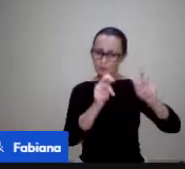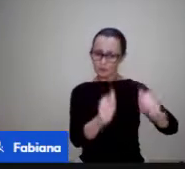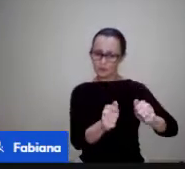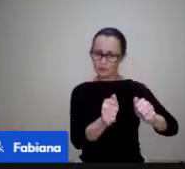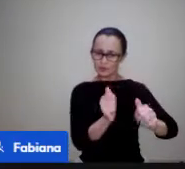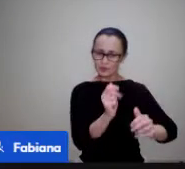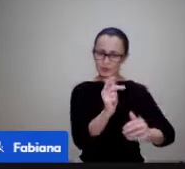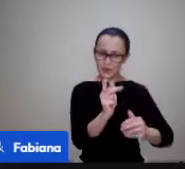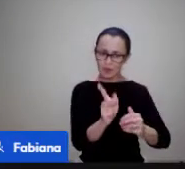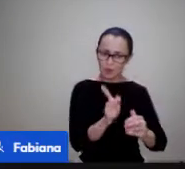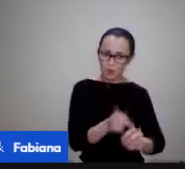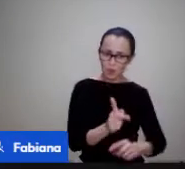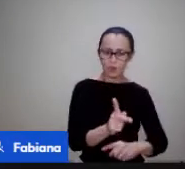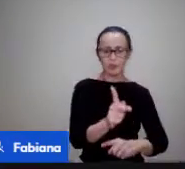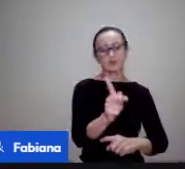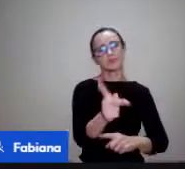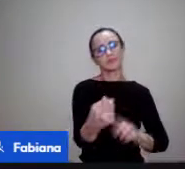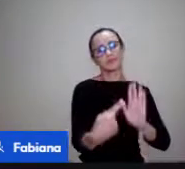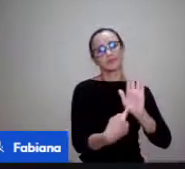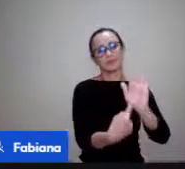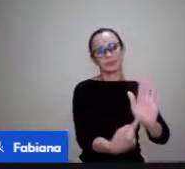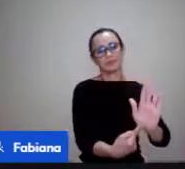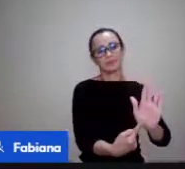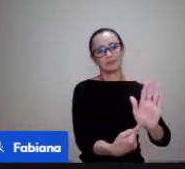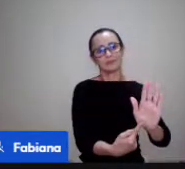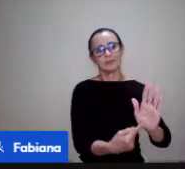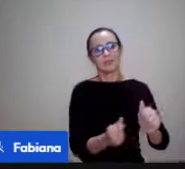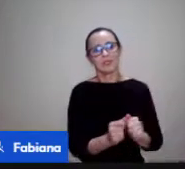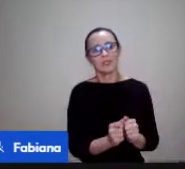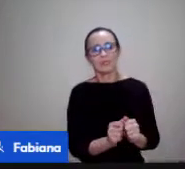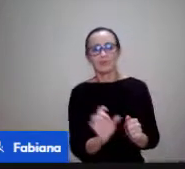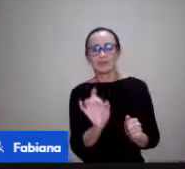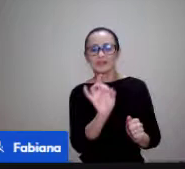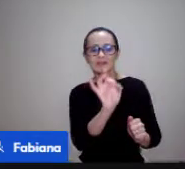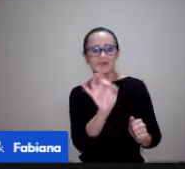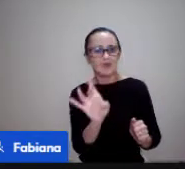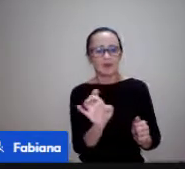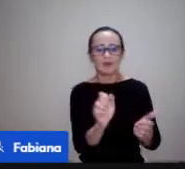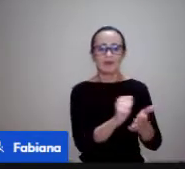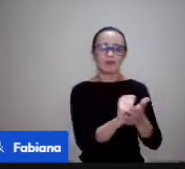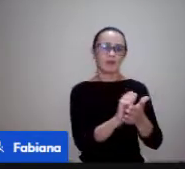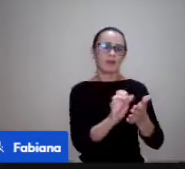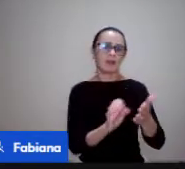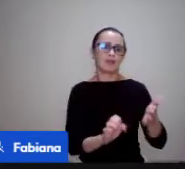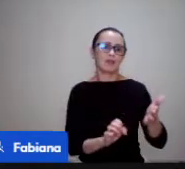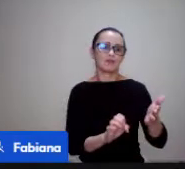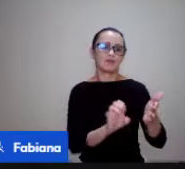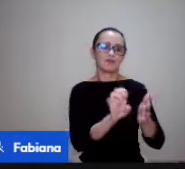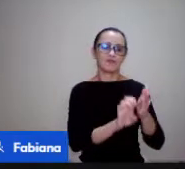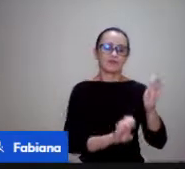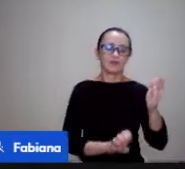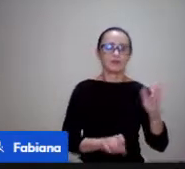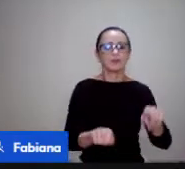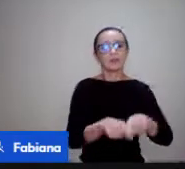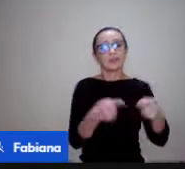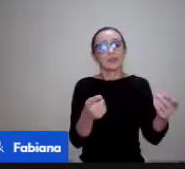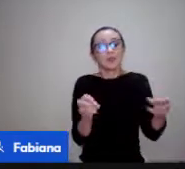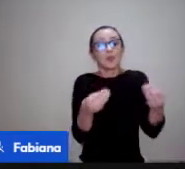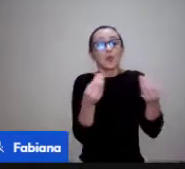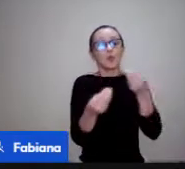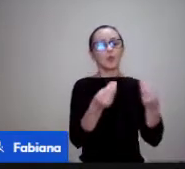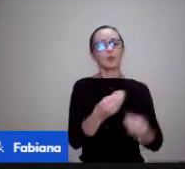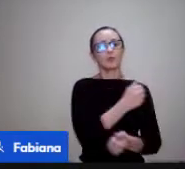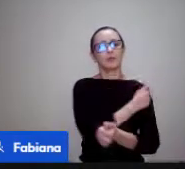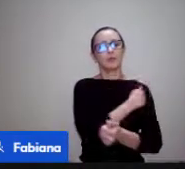momento da formação, de que o problema não é o exercício, mas como o aluno interpreta esse exercício. E claro, a